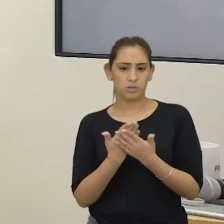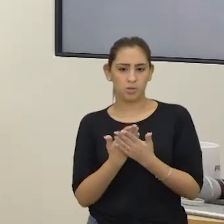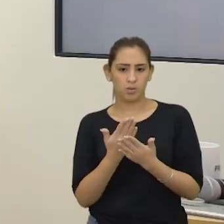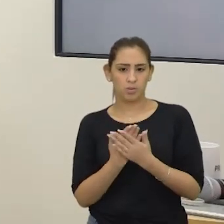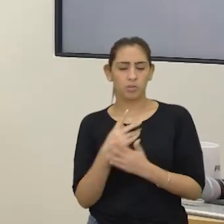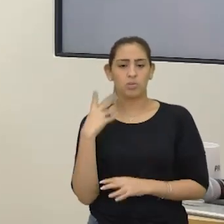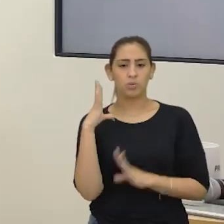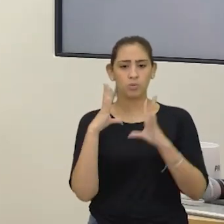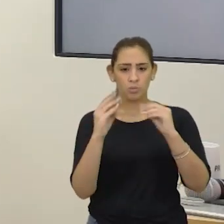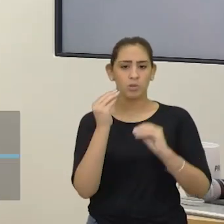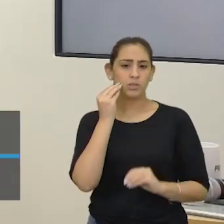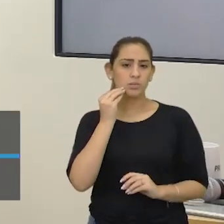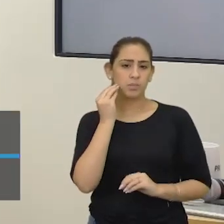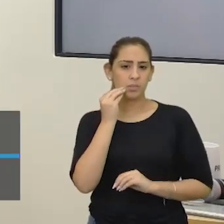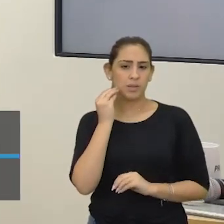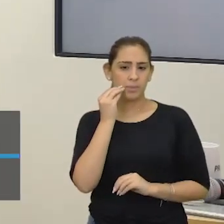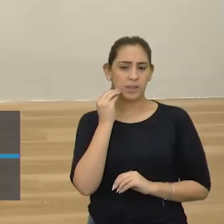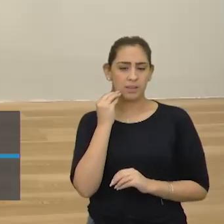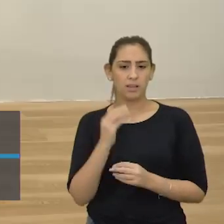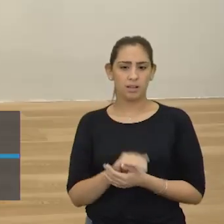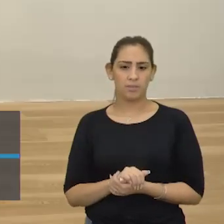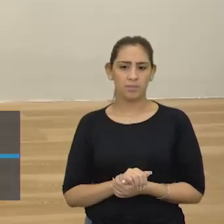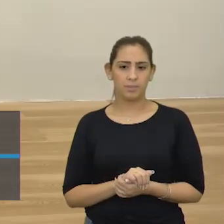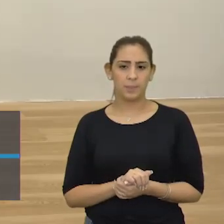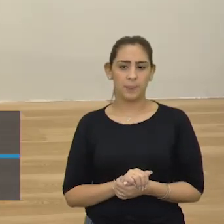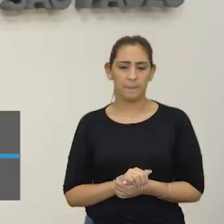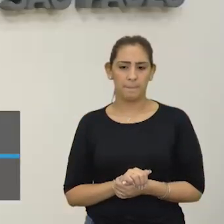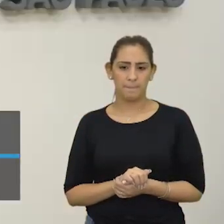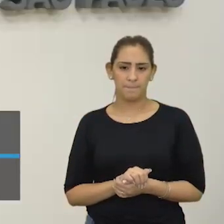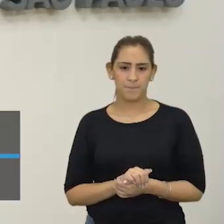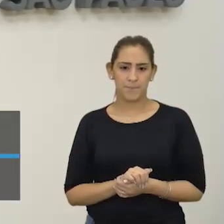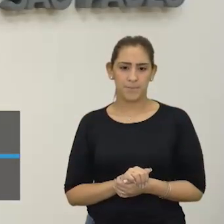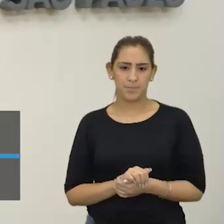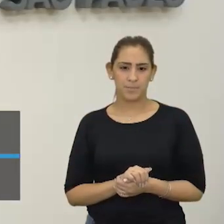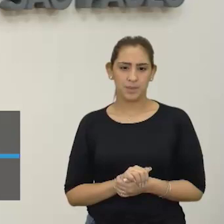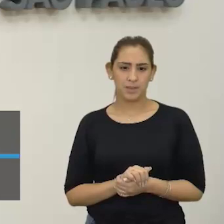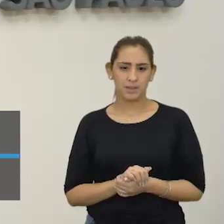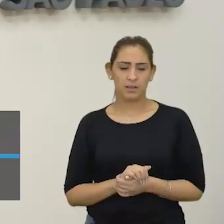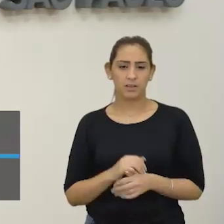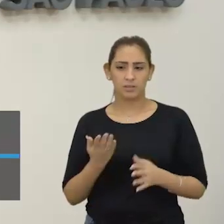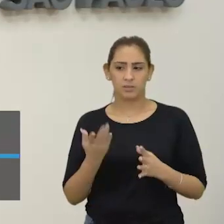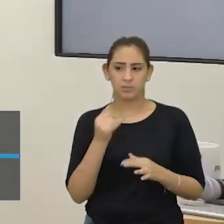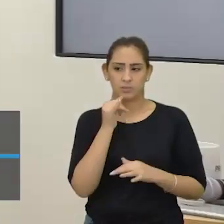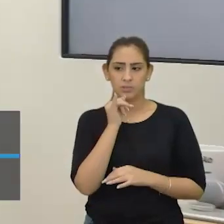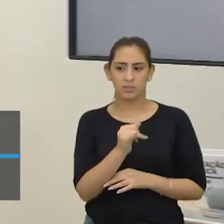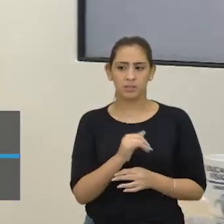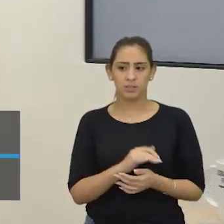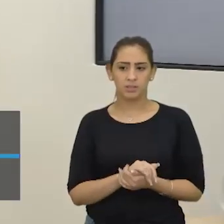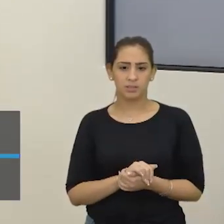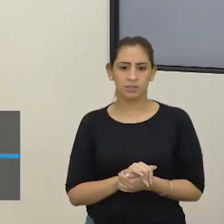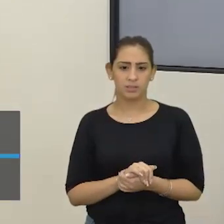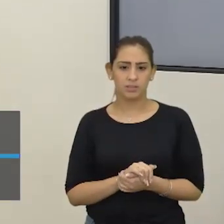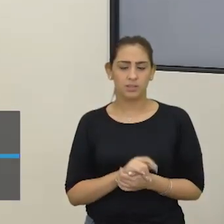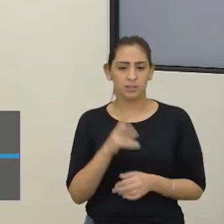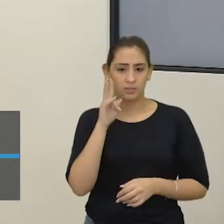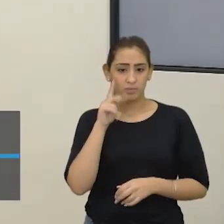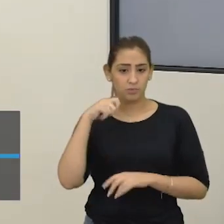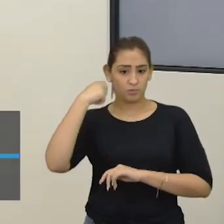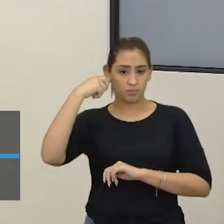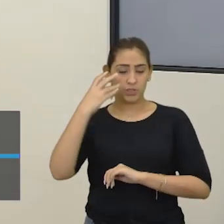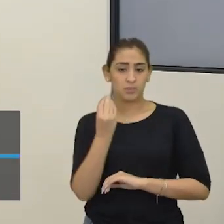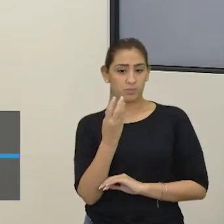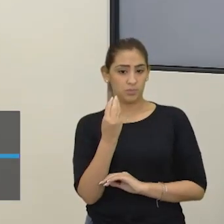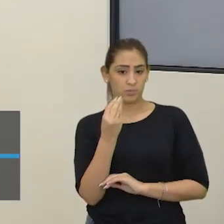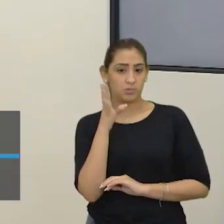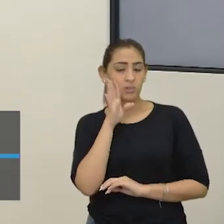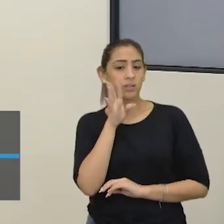mundo experimentar jogá-lo. Isso vai ser bacana. Muito bom. Então a gente vai dar um pontapé inicial? É isso mesmo. Então eu tenho um vídeo aí bem